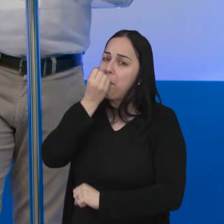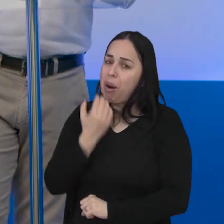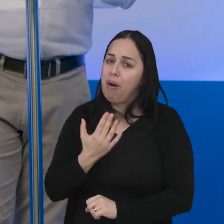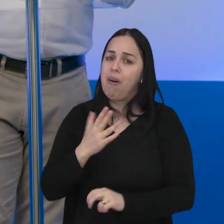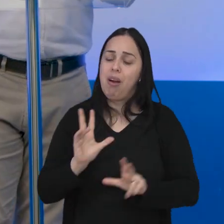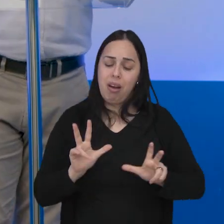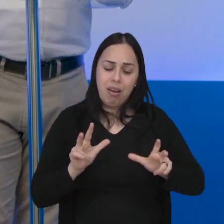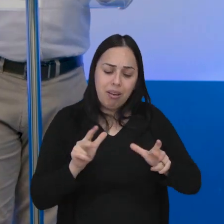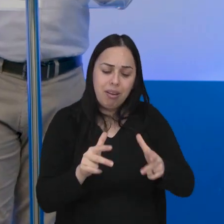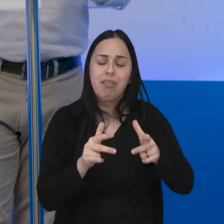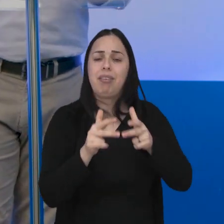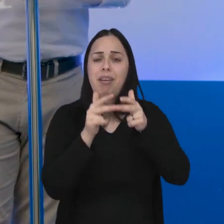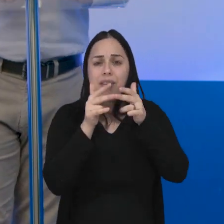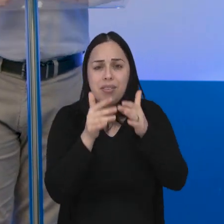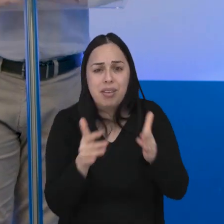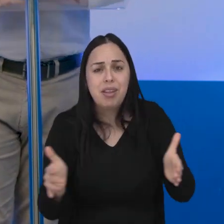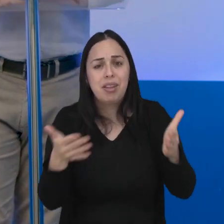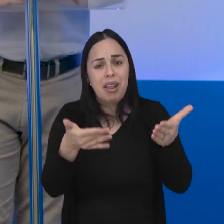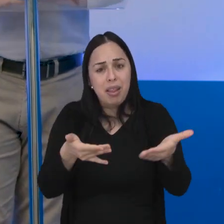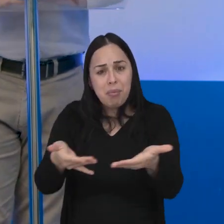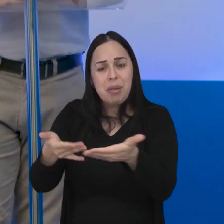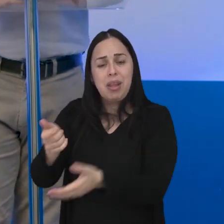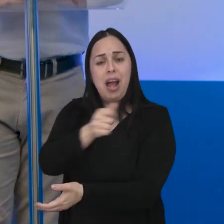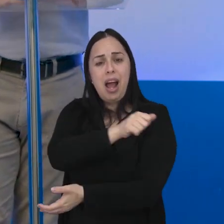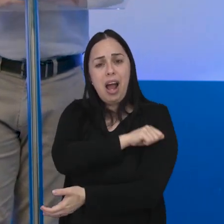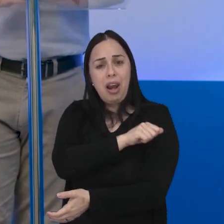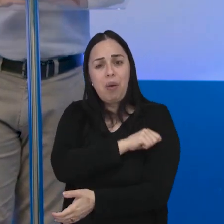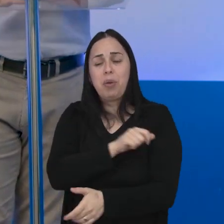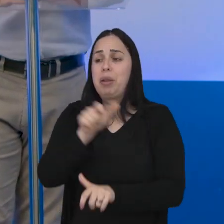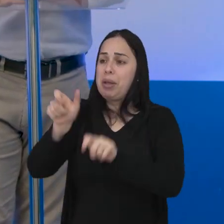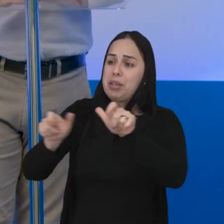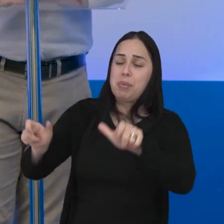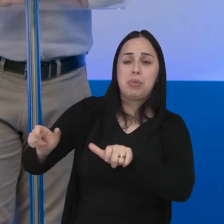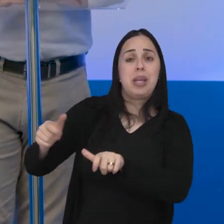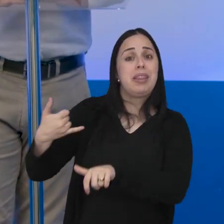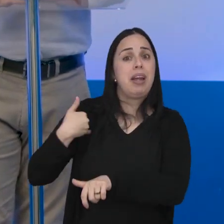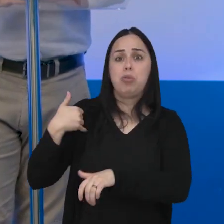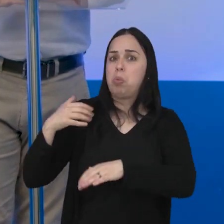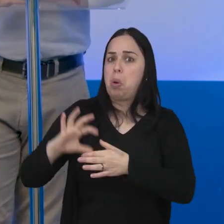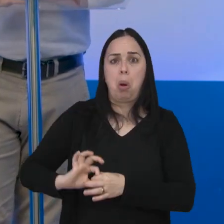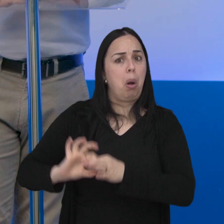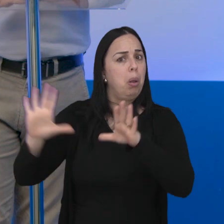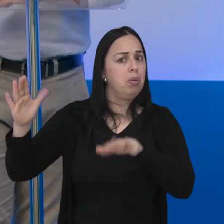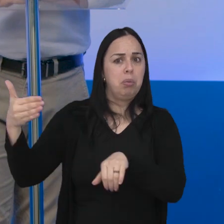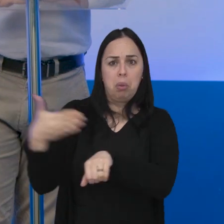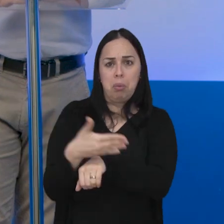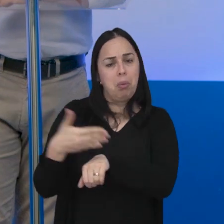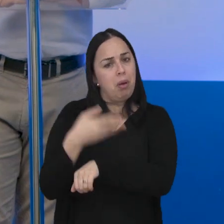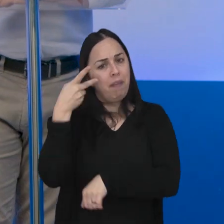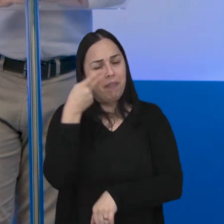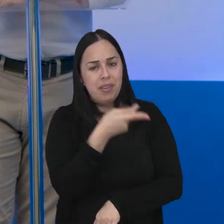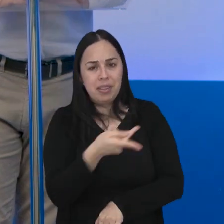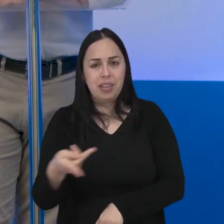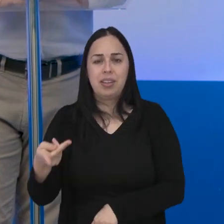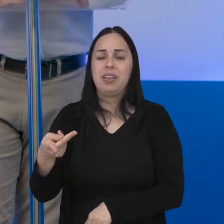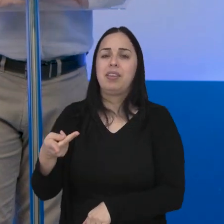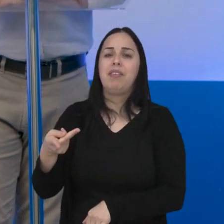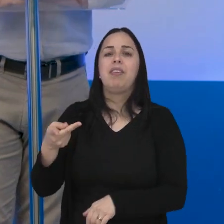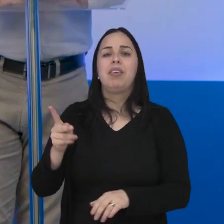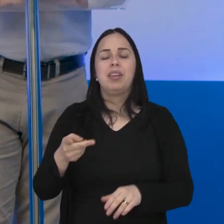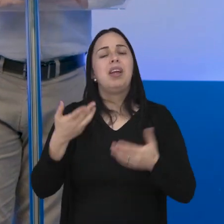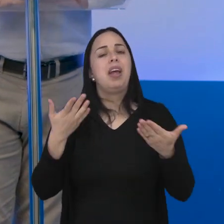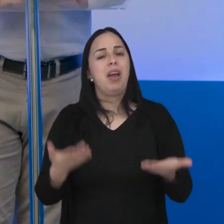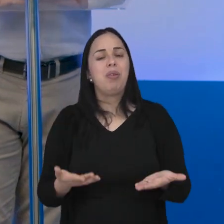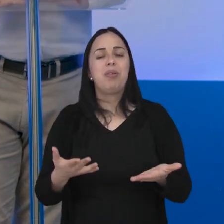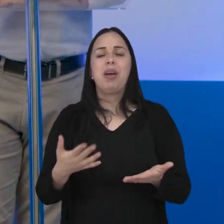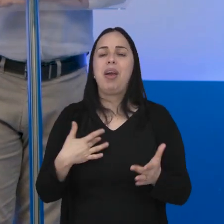lembrar que a Câmara tem um programa dedicado para receber alunos e pessoas de qualquer idade para fazer uma visita aqui no Legislativo. O